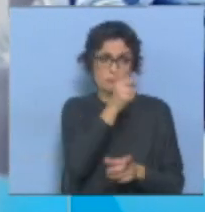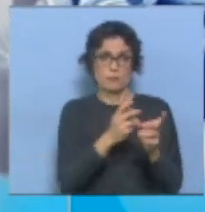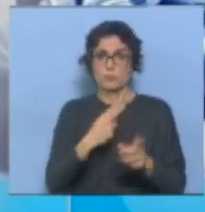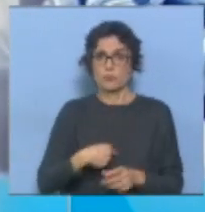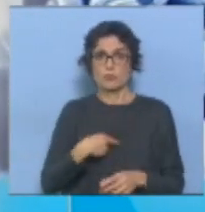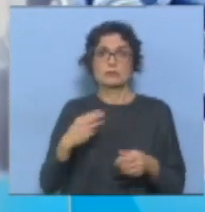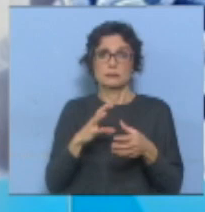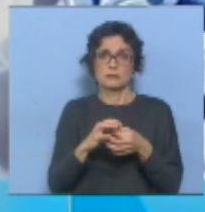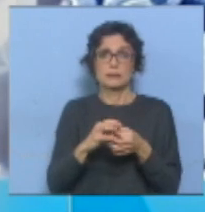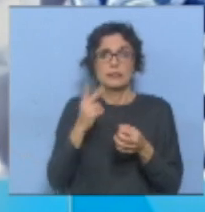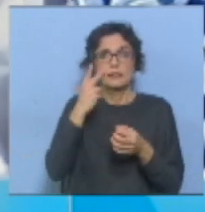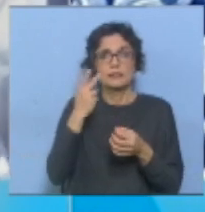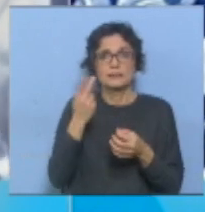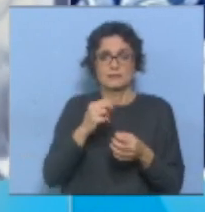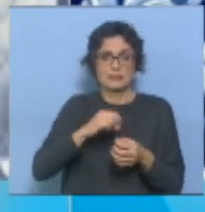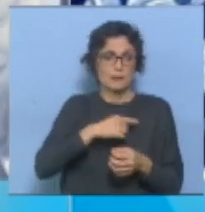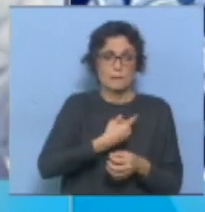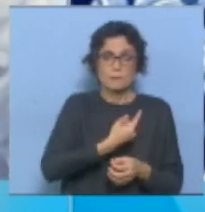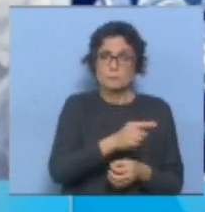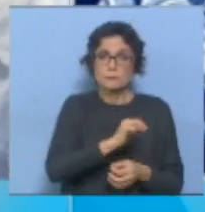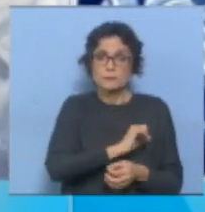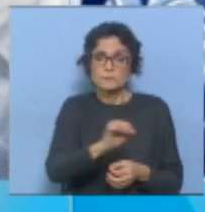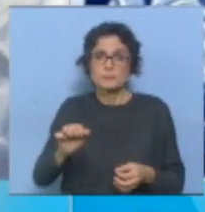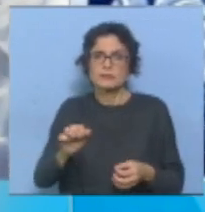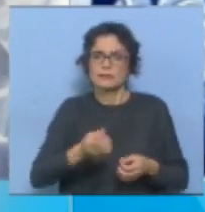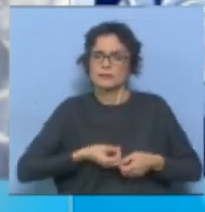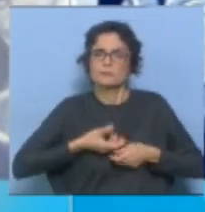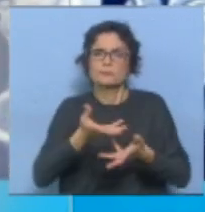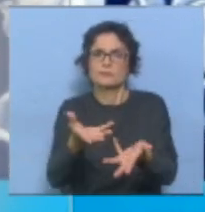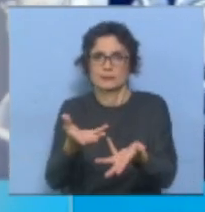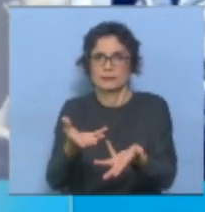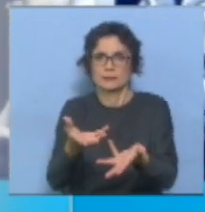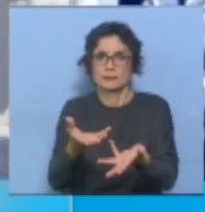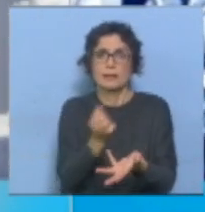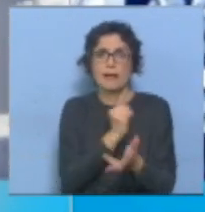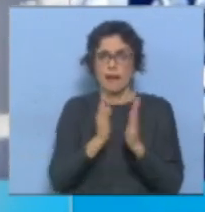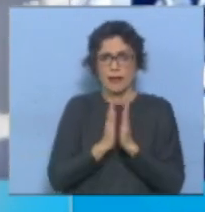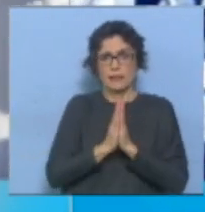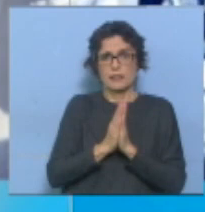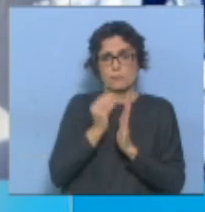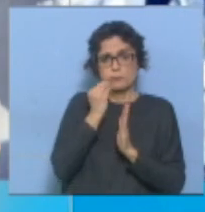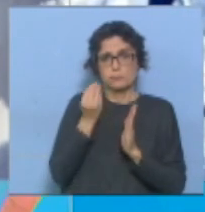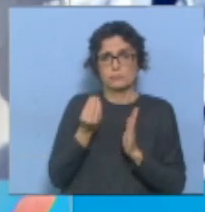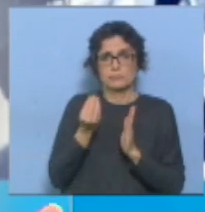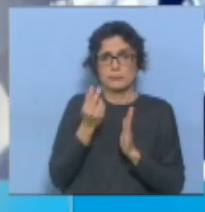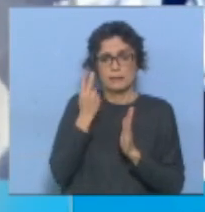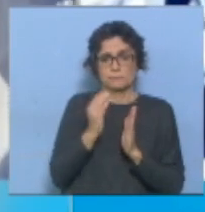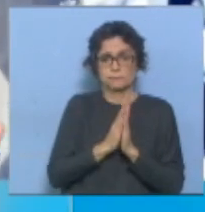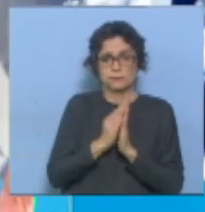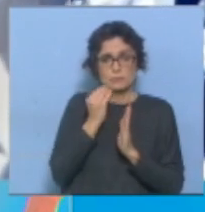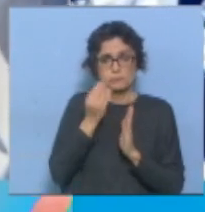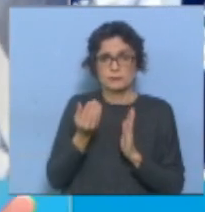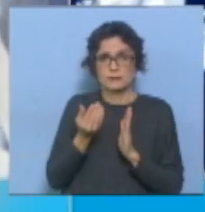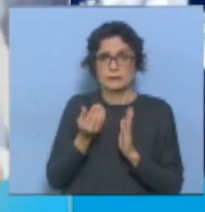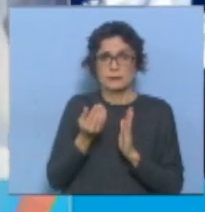muito interessante porque a Igreja, em boa verdade, não vive para si mesma. A Igreja vive para os outros. Vive para servir os outros. Vive